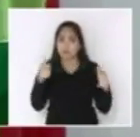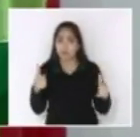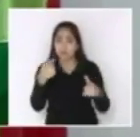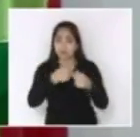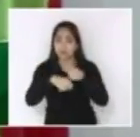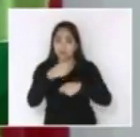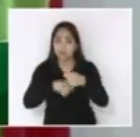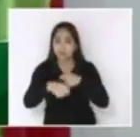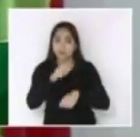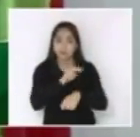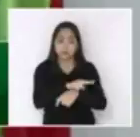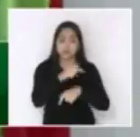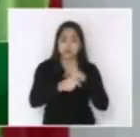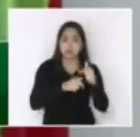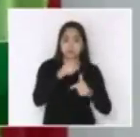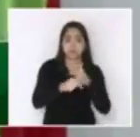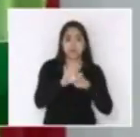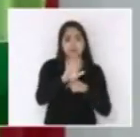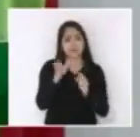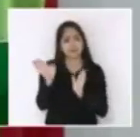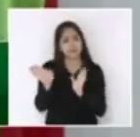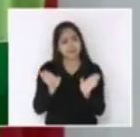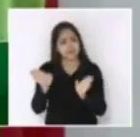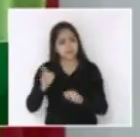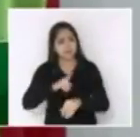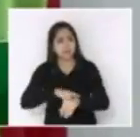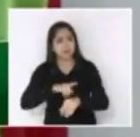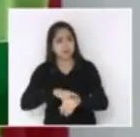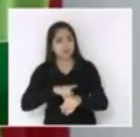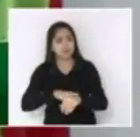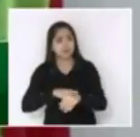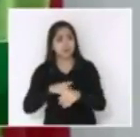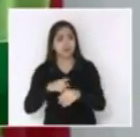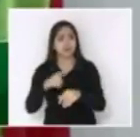mas neste momento de cobertor curto da saúde,